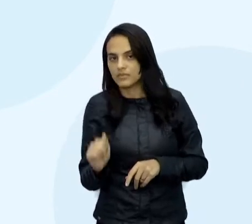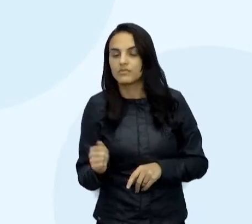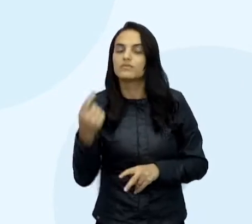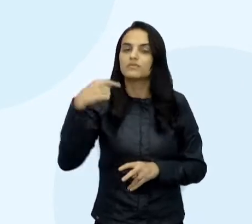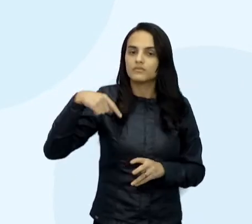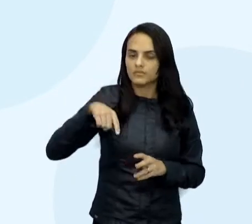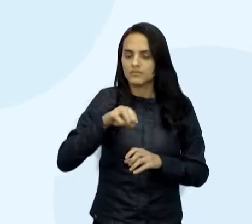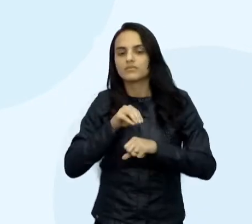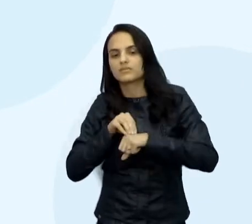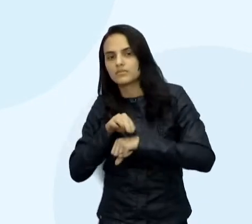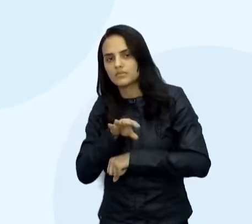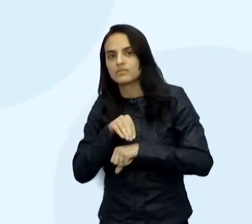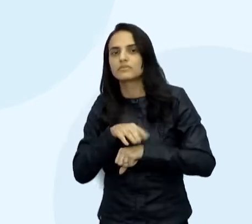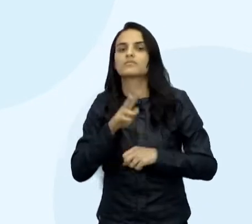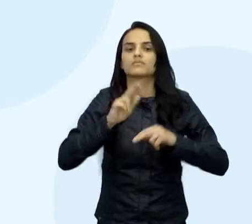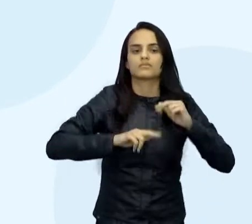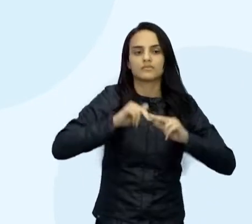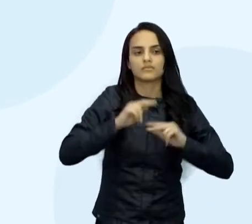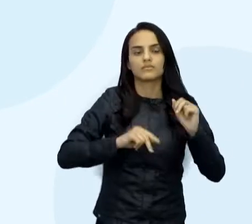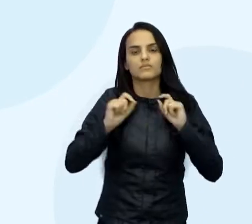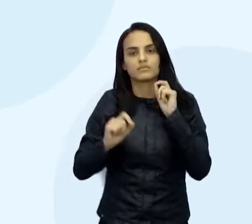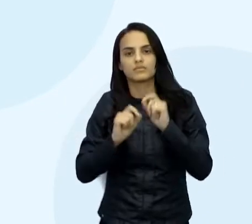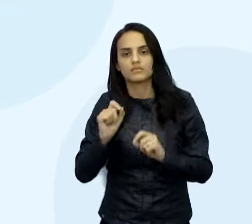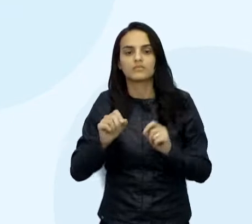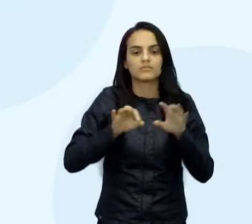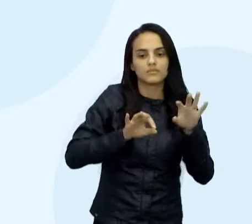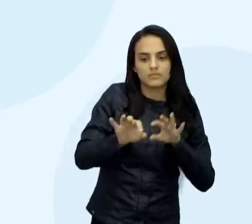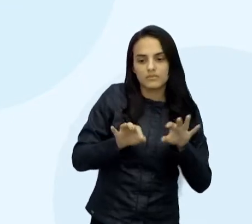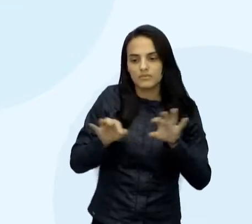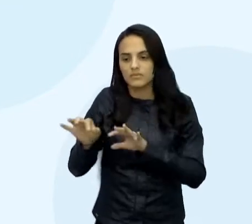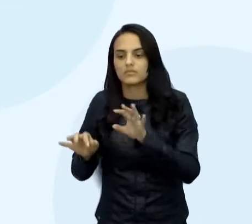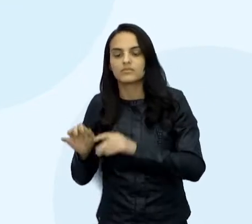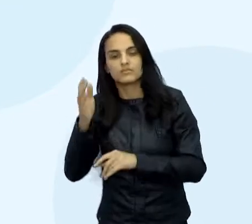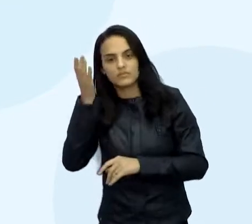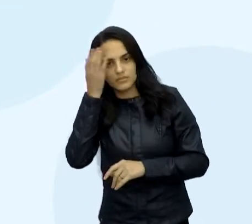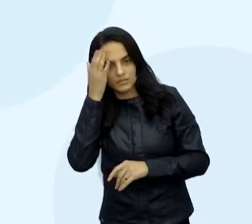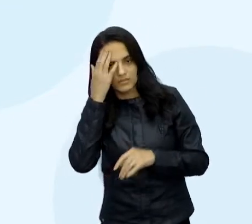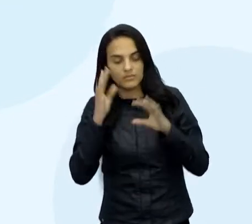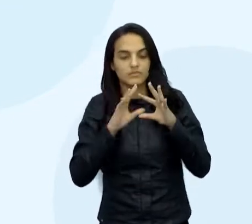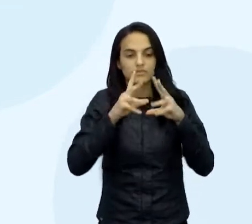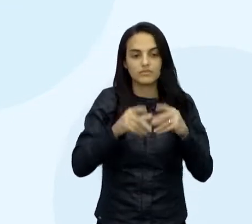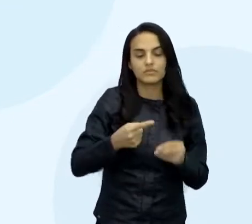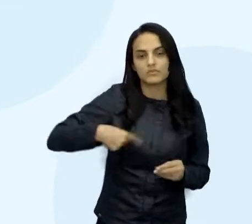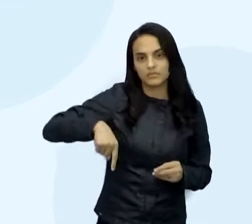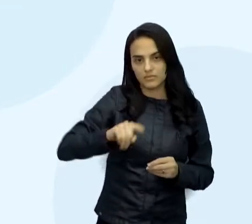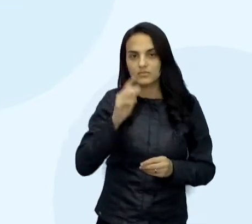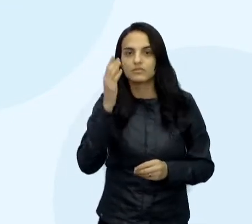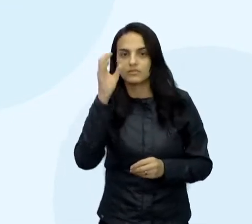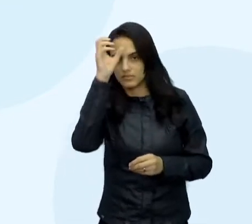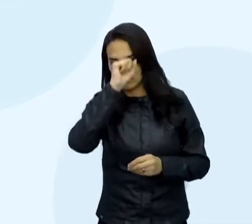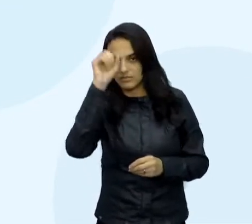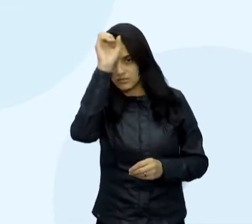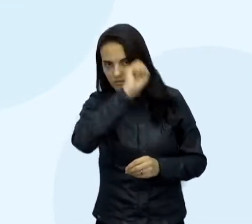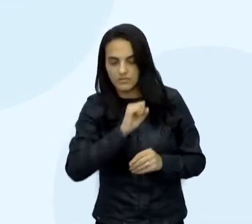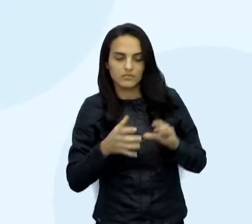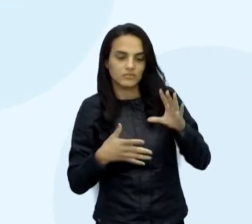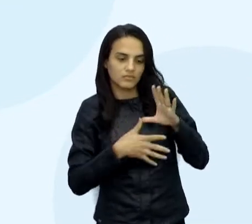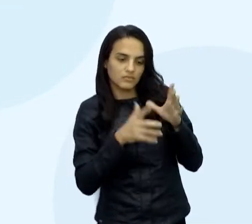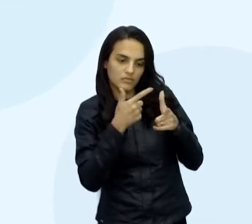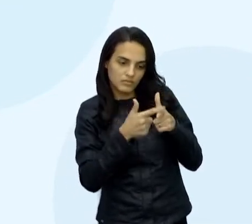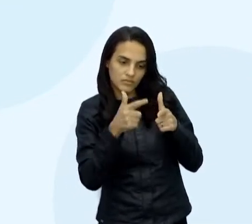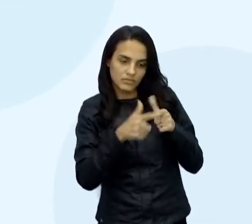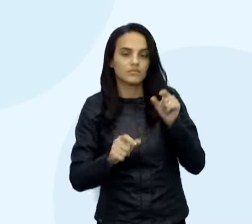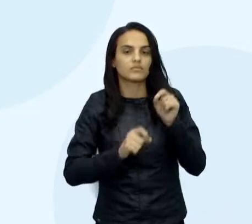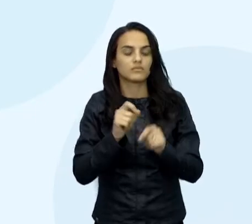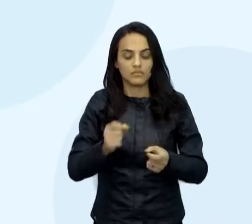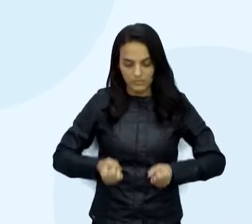nós sugerimos aí nesse material uma mobilização desses saberes, de tudo que a gente aprendeu, a partir de uma problematização sobre